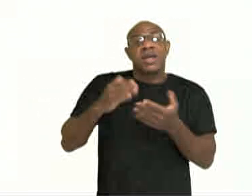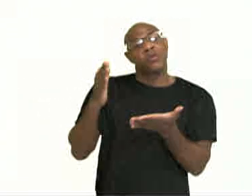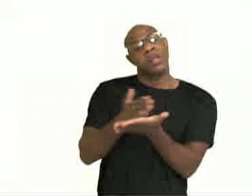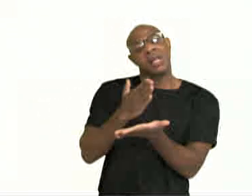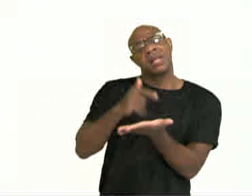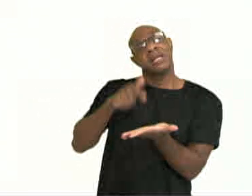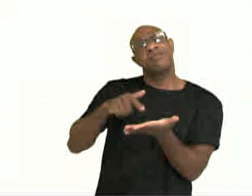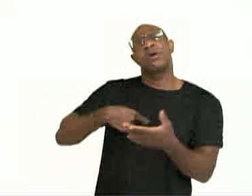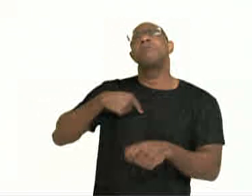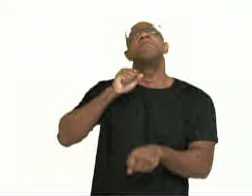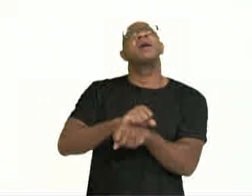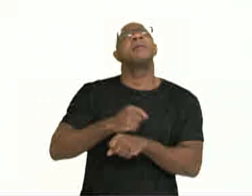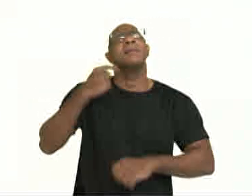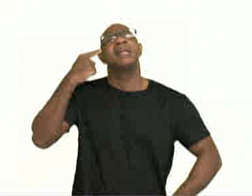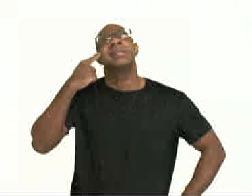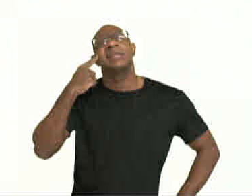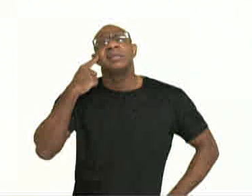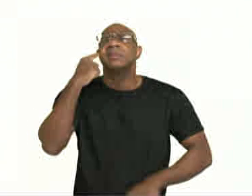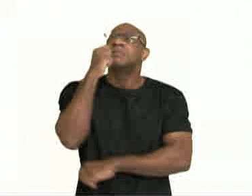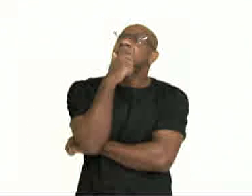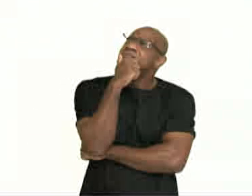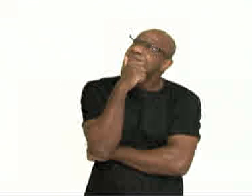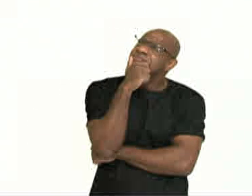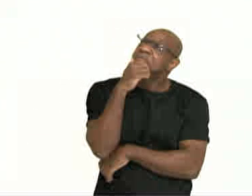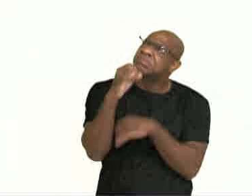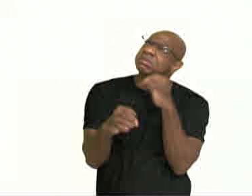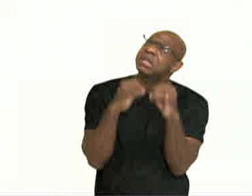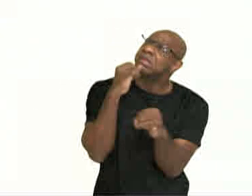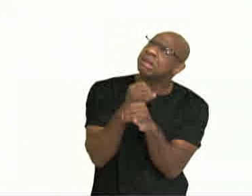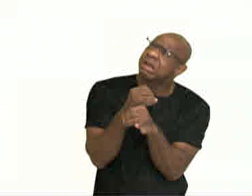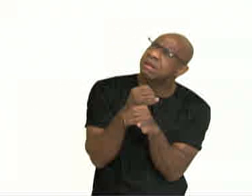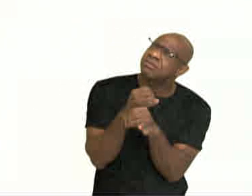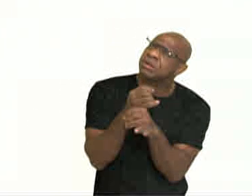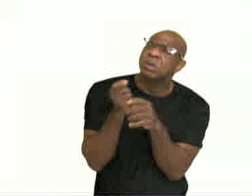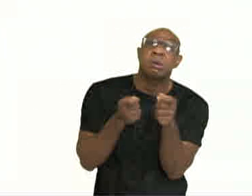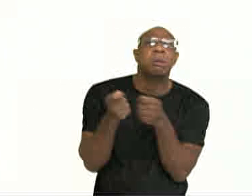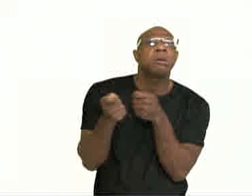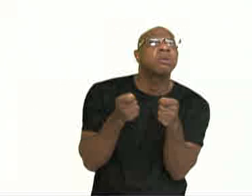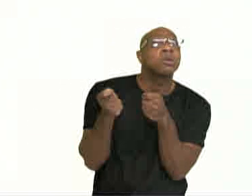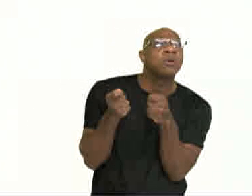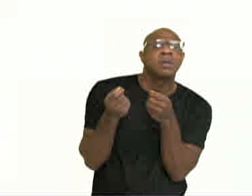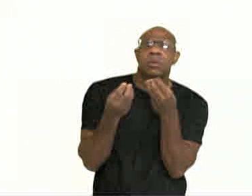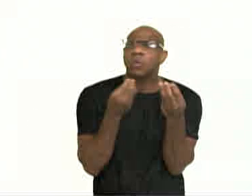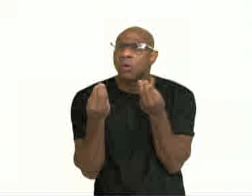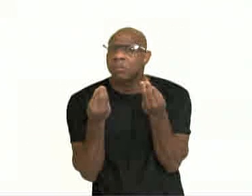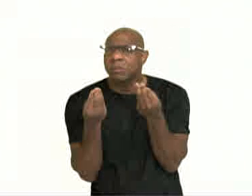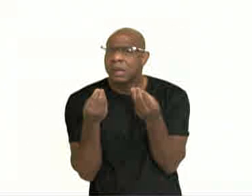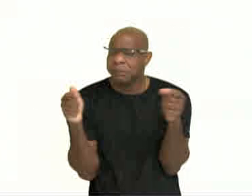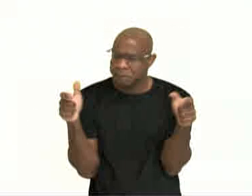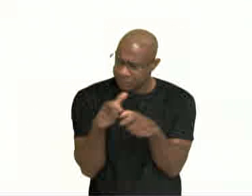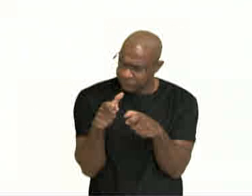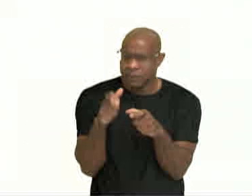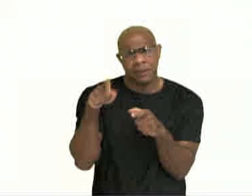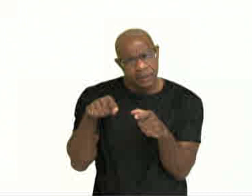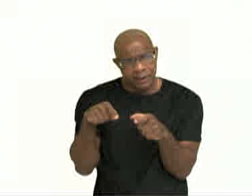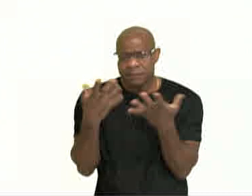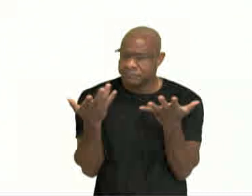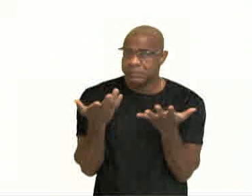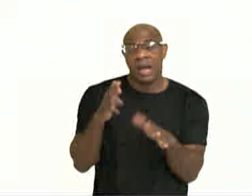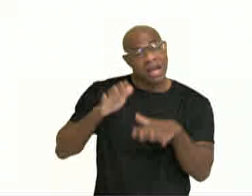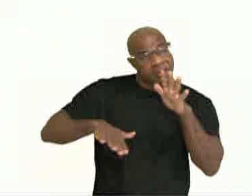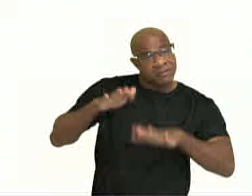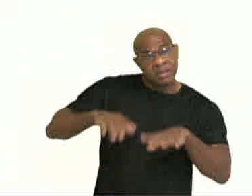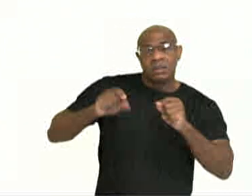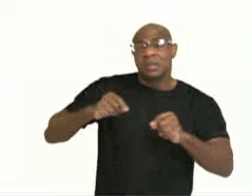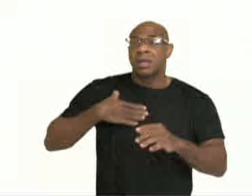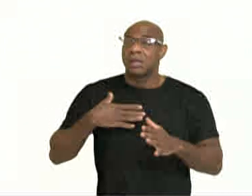um pouco alarmada de pensar que na internet esse controle é ainda menor. Vira e mexe,